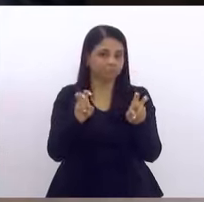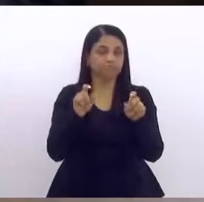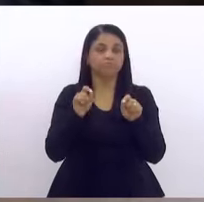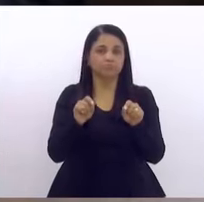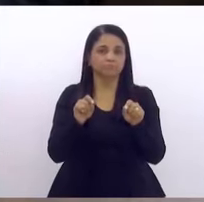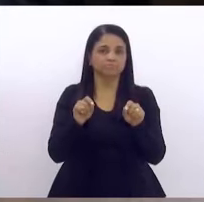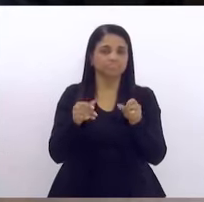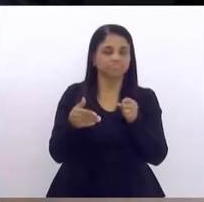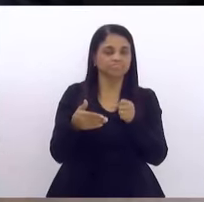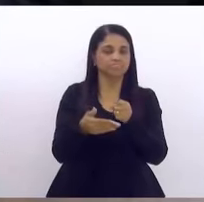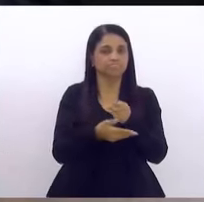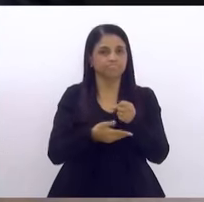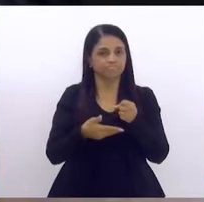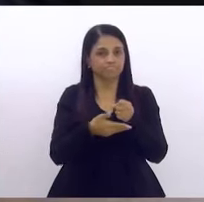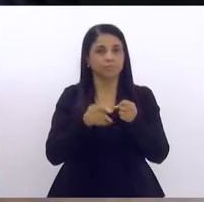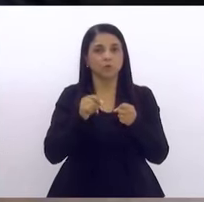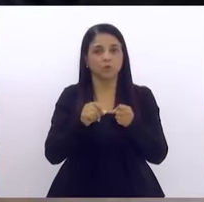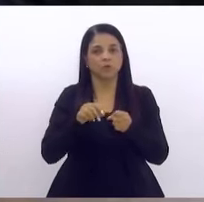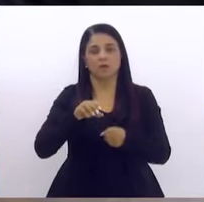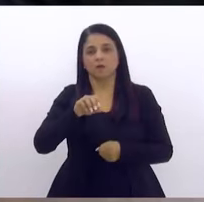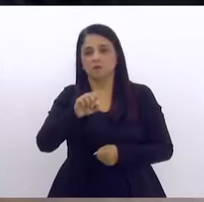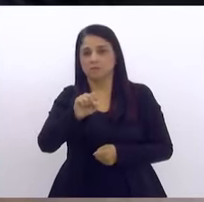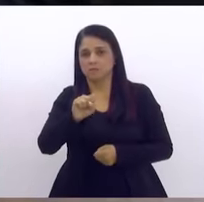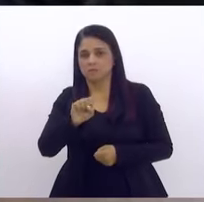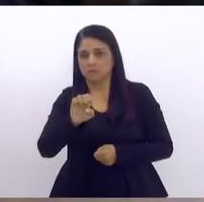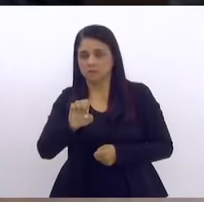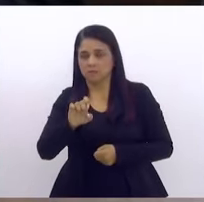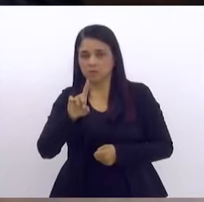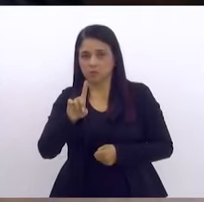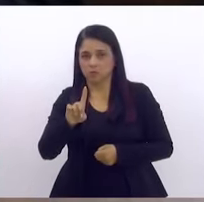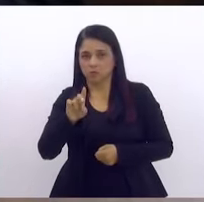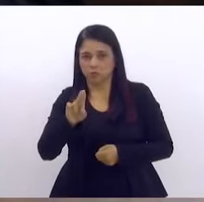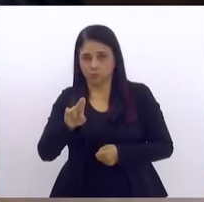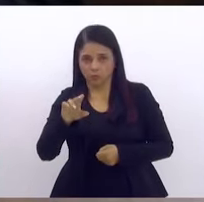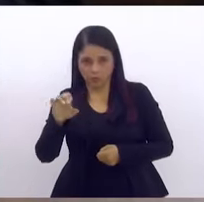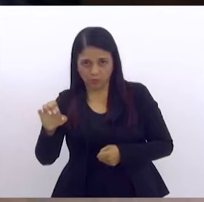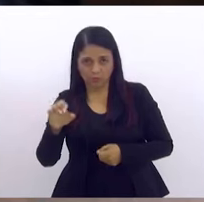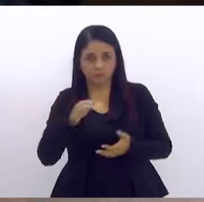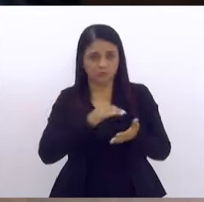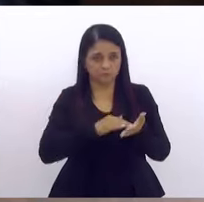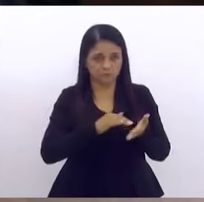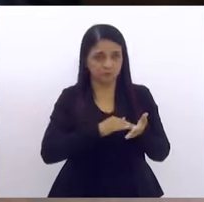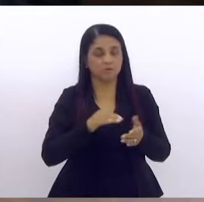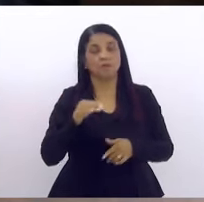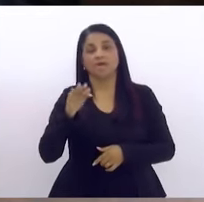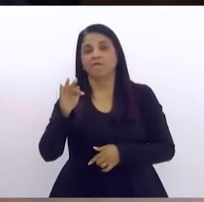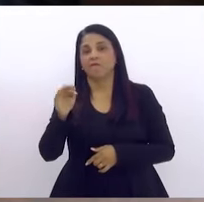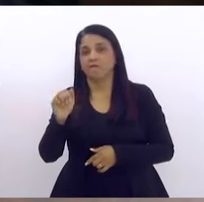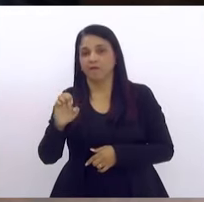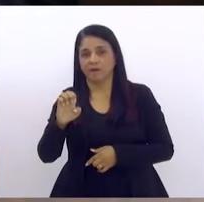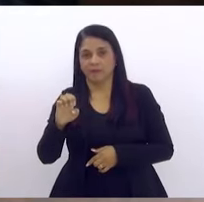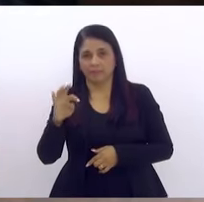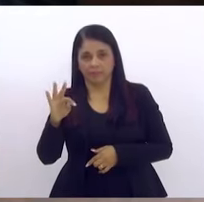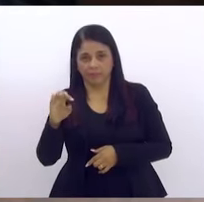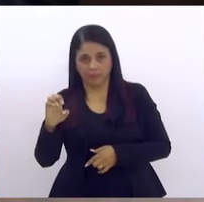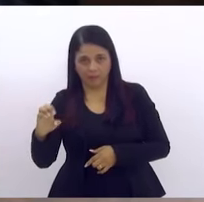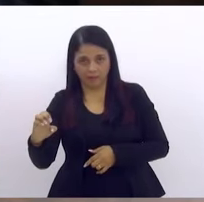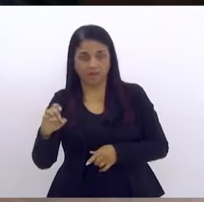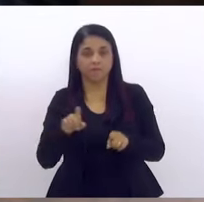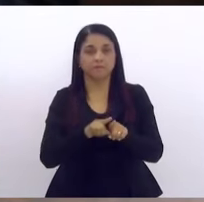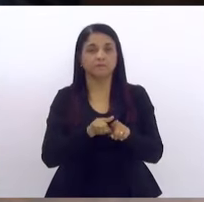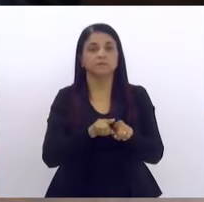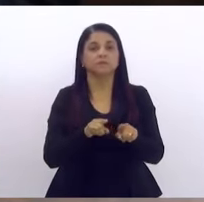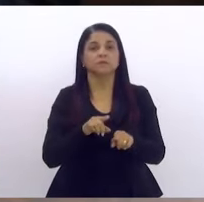que atendesse a SEDUC, a nossa Secretaria de Educação, atendesse a FAETEC e atendesse